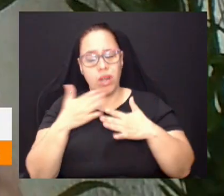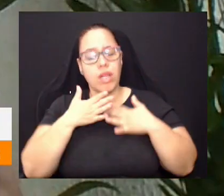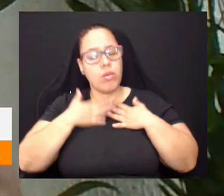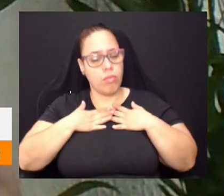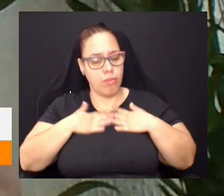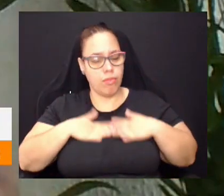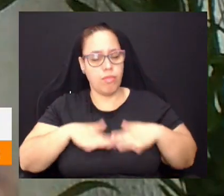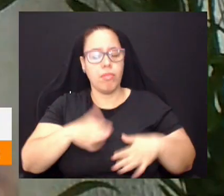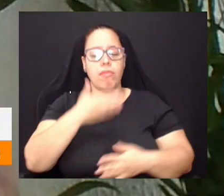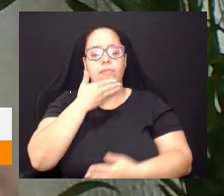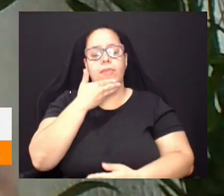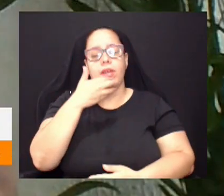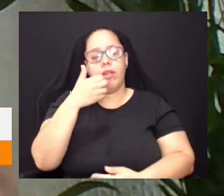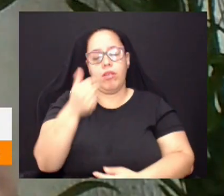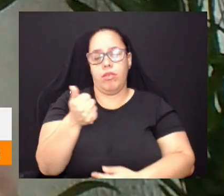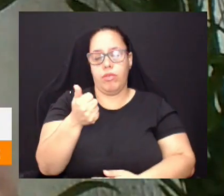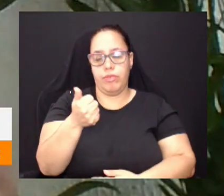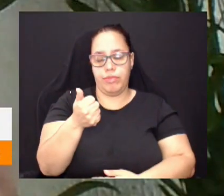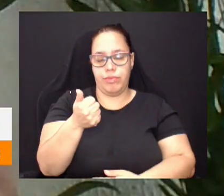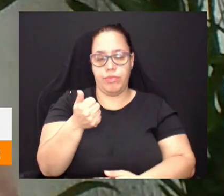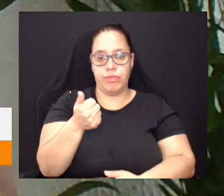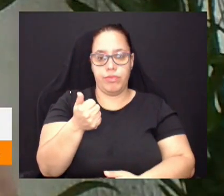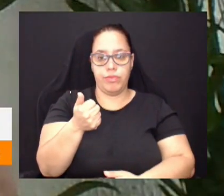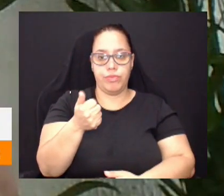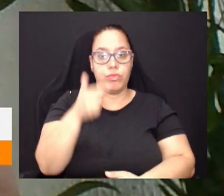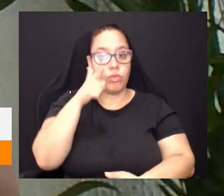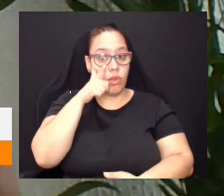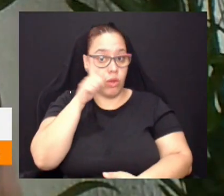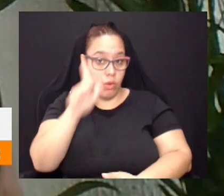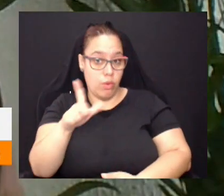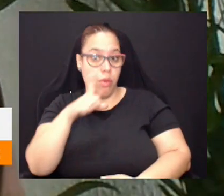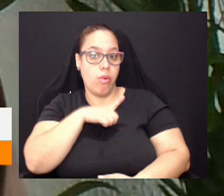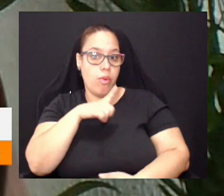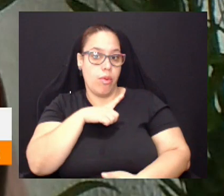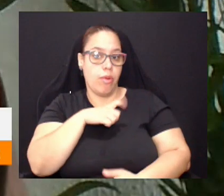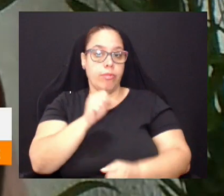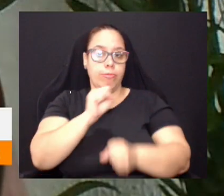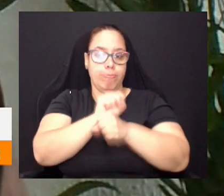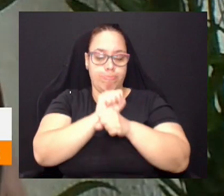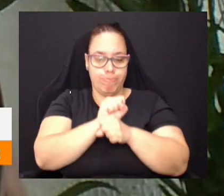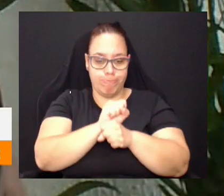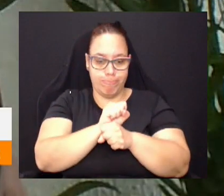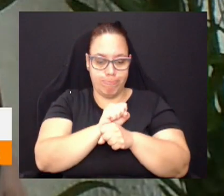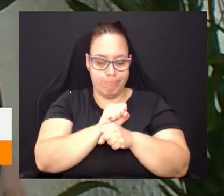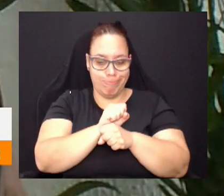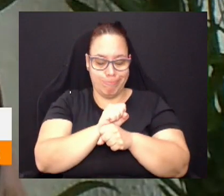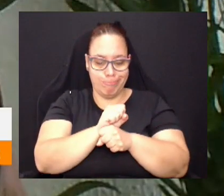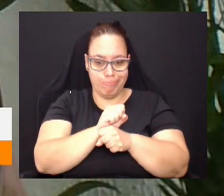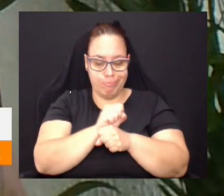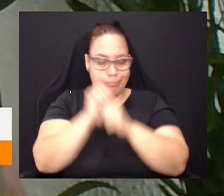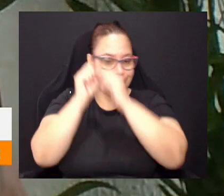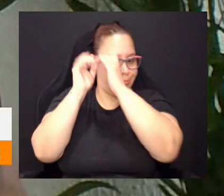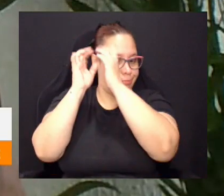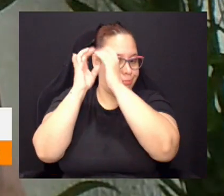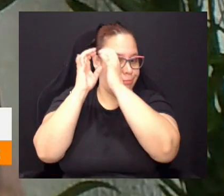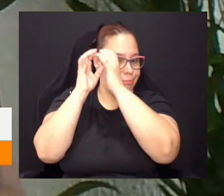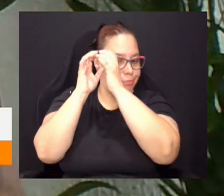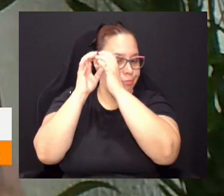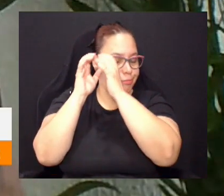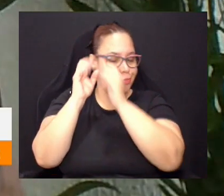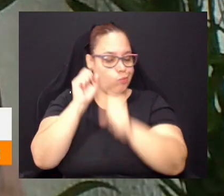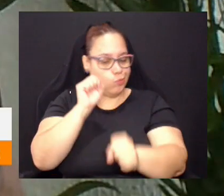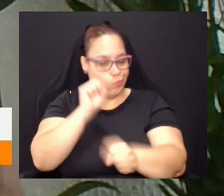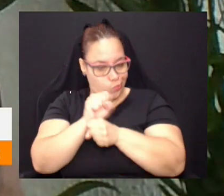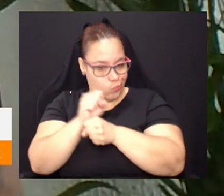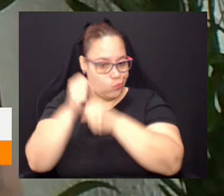quando isso, conseguir ter essas micropausas e se ouvir, né, para que os dois